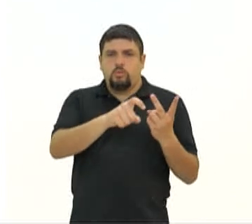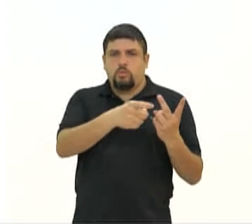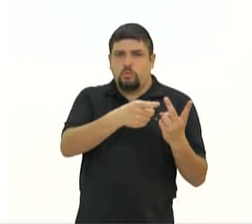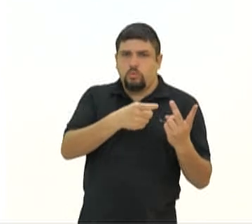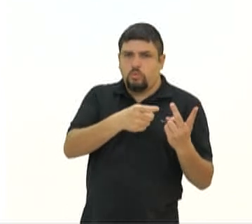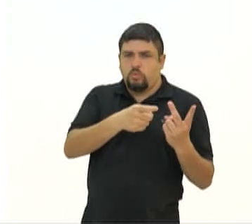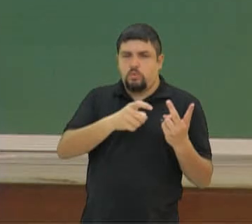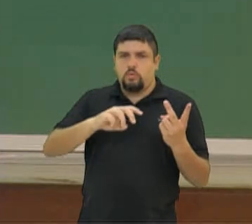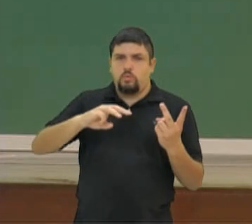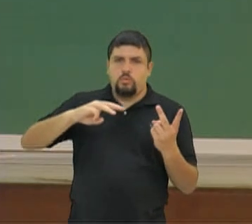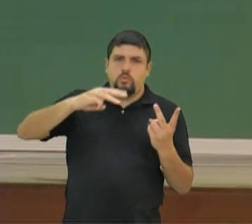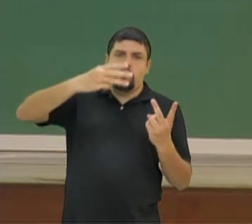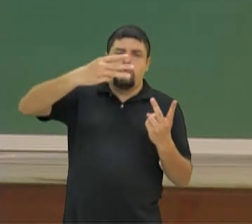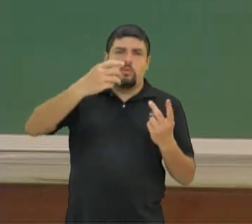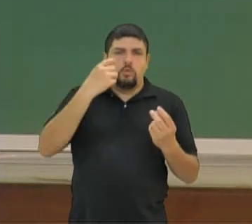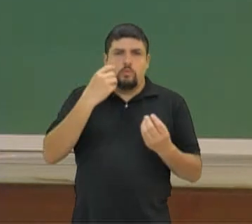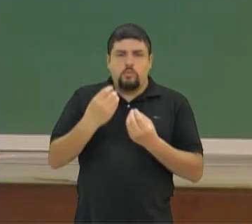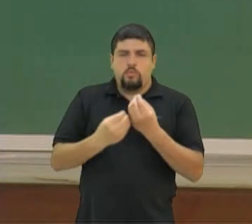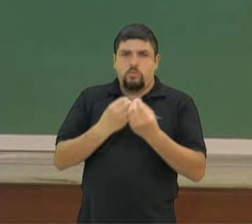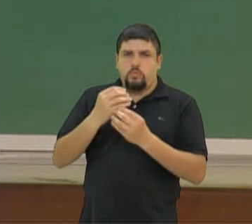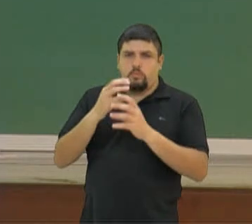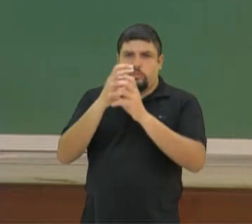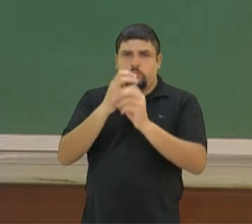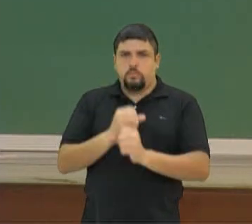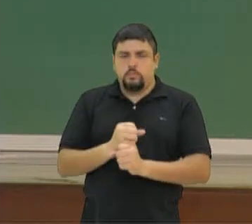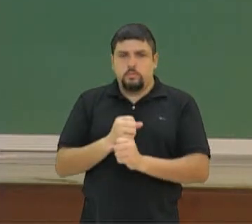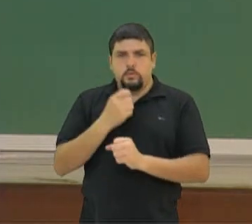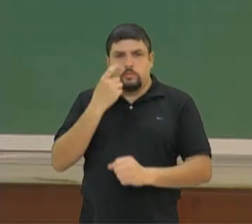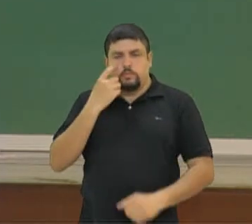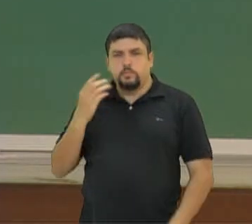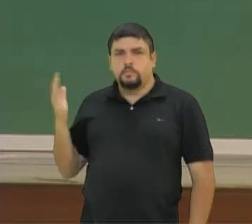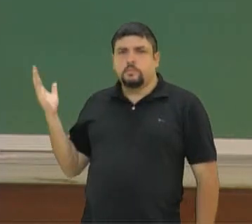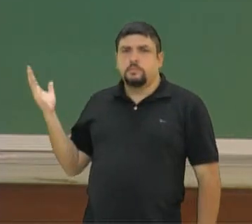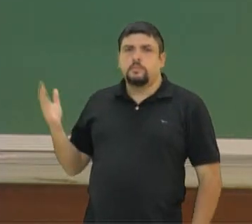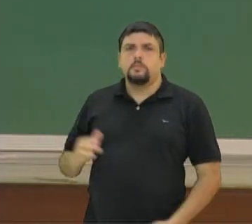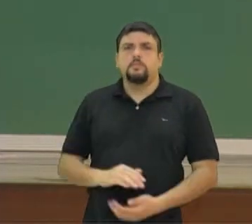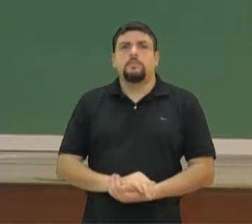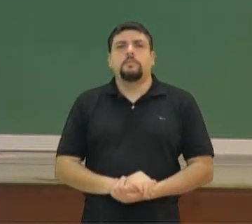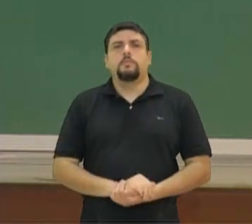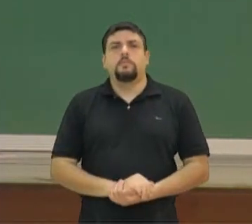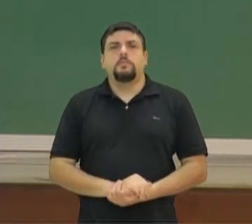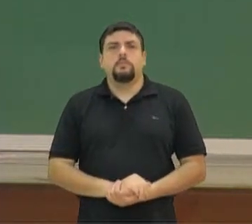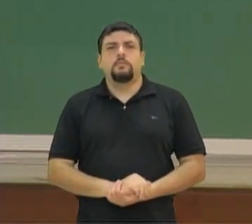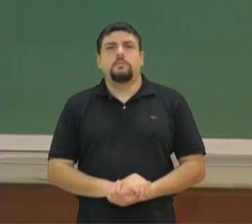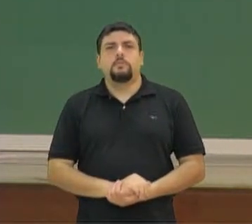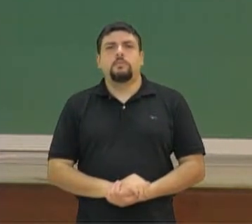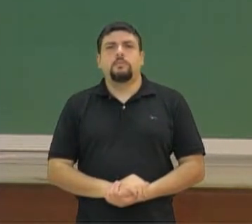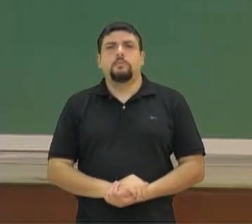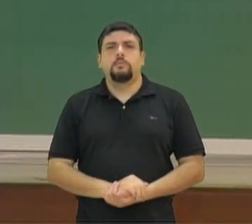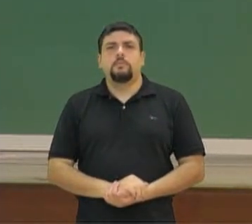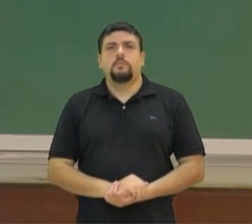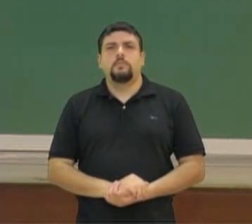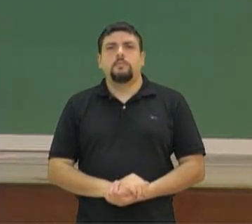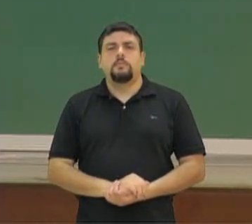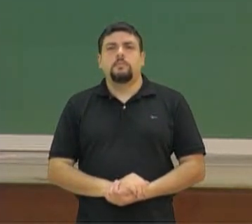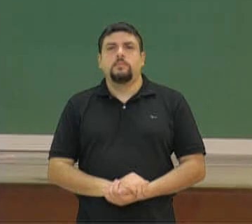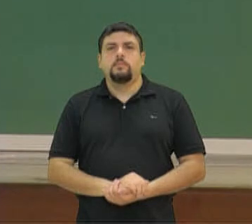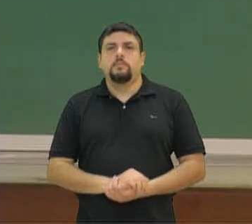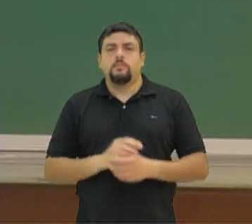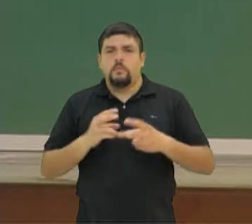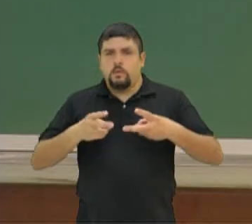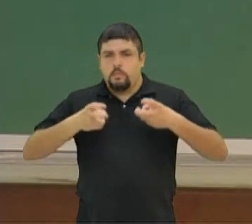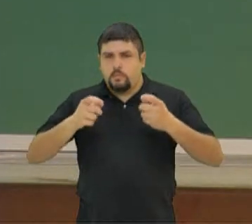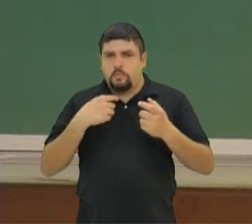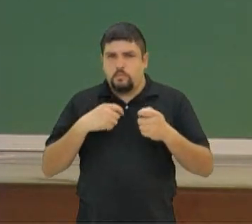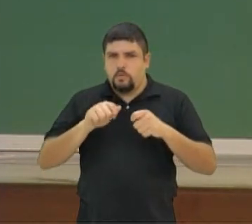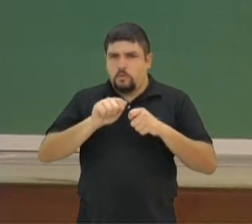quarta novamente. Menos 2x à quarta com menos 4x à quarta, menos 6x à quarta. Percebam, você vai fazendo passo a